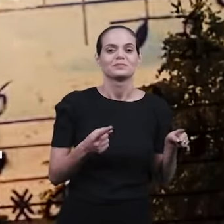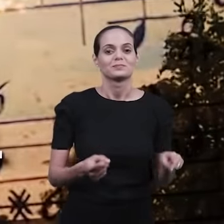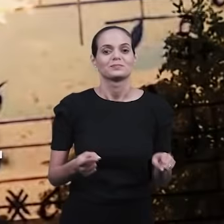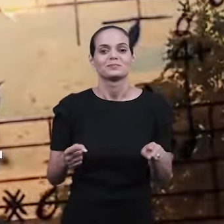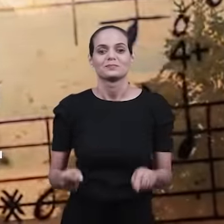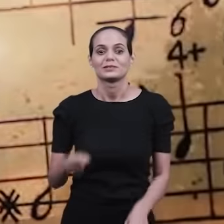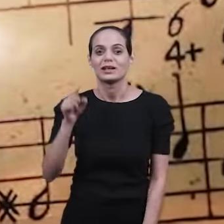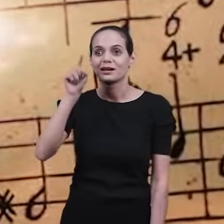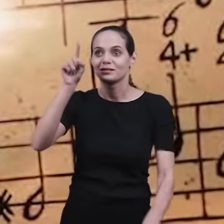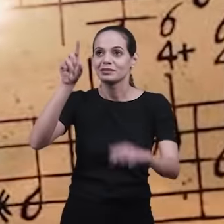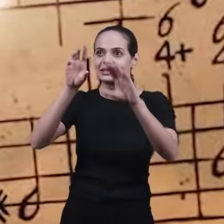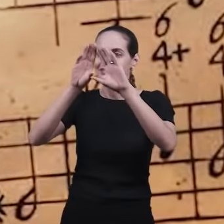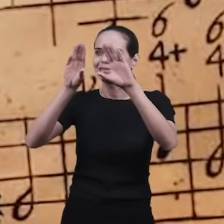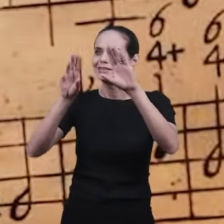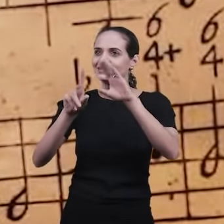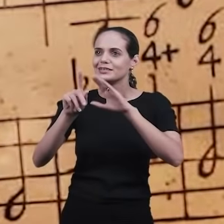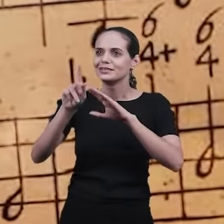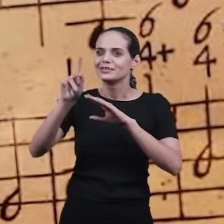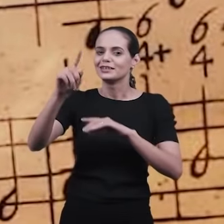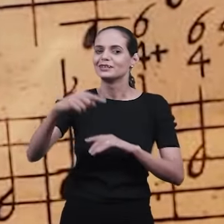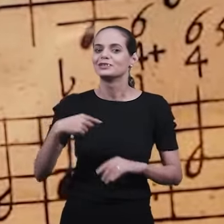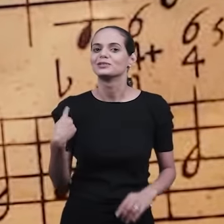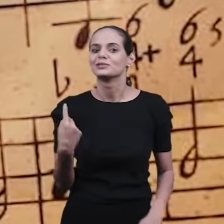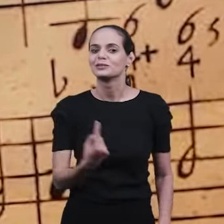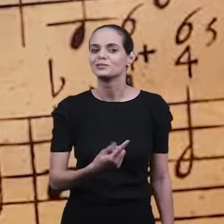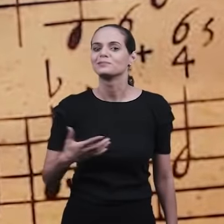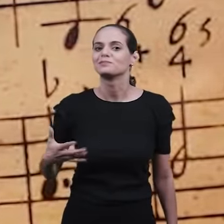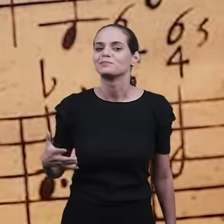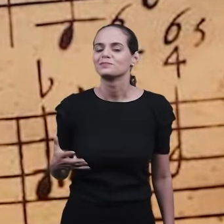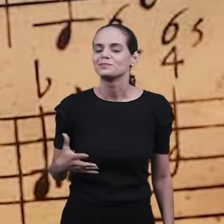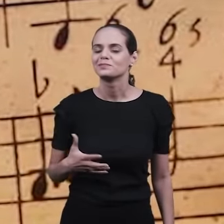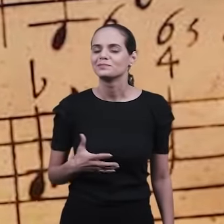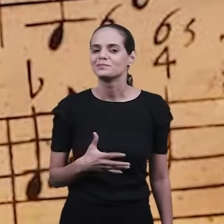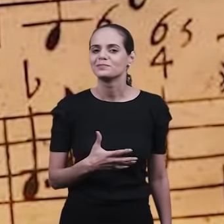buscamos e para sempre vamos